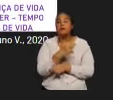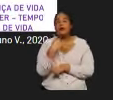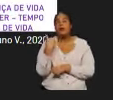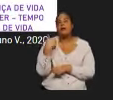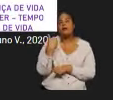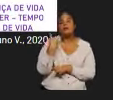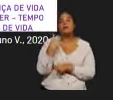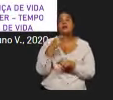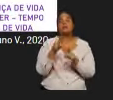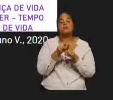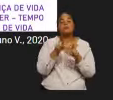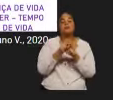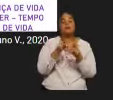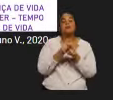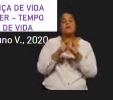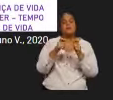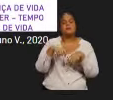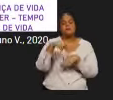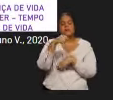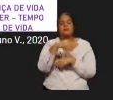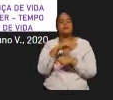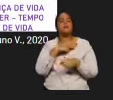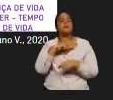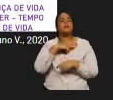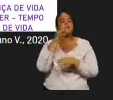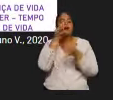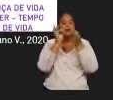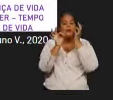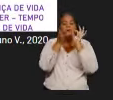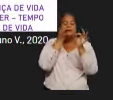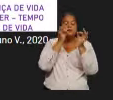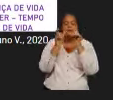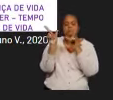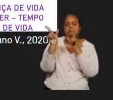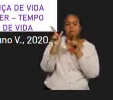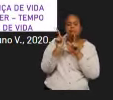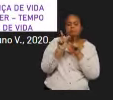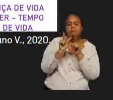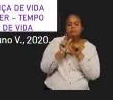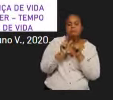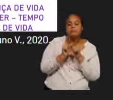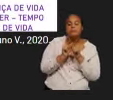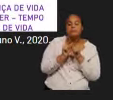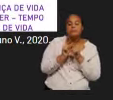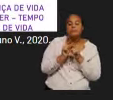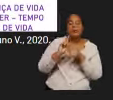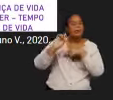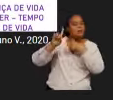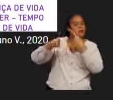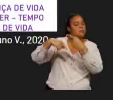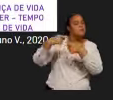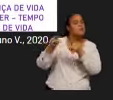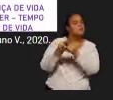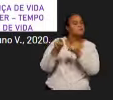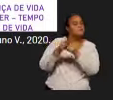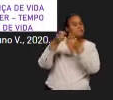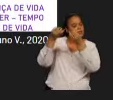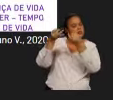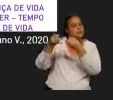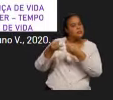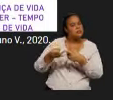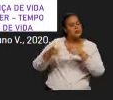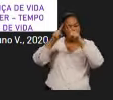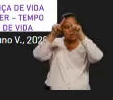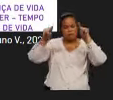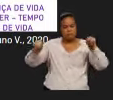idade fértil isso significa que a nossa taxa de natalidade está reduzindo numa próxima aula a gente vai conversar sobre as pirâmides